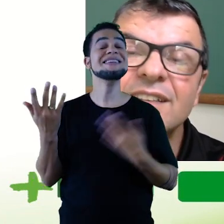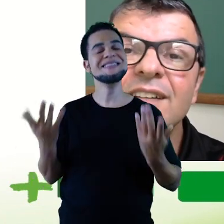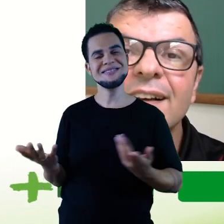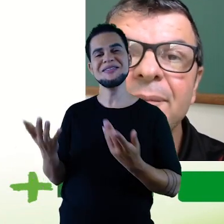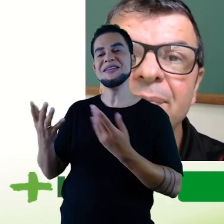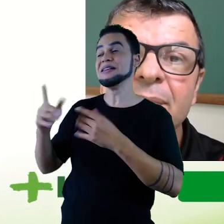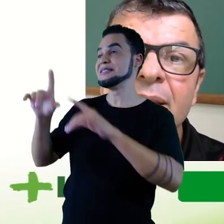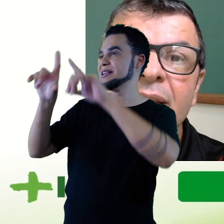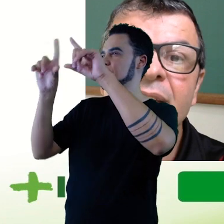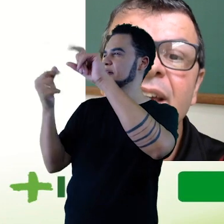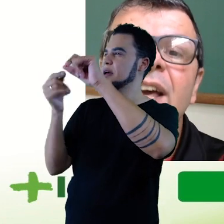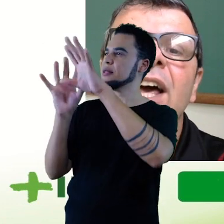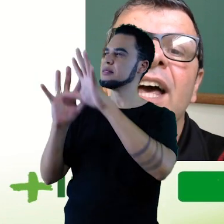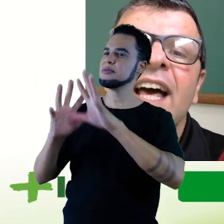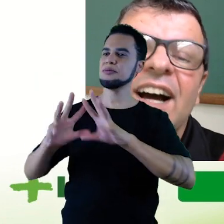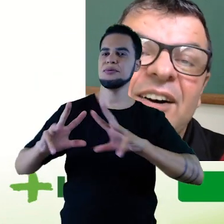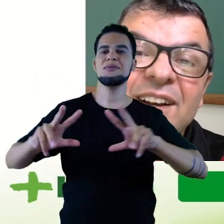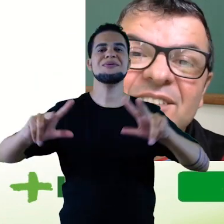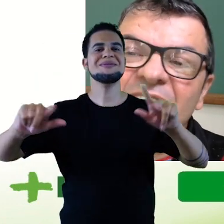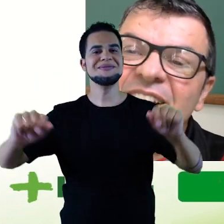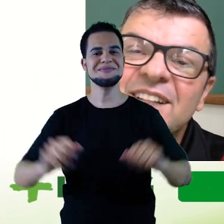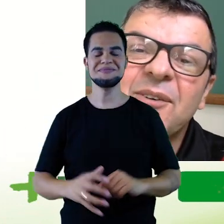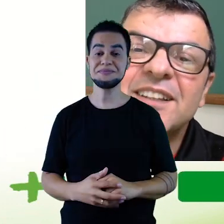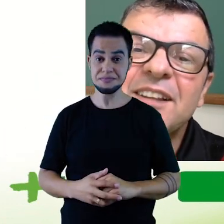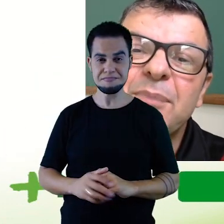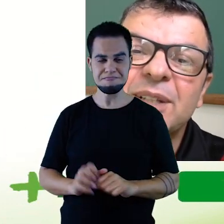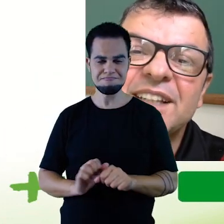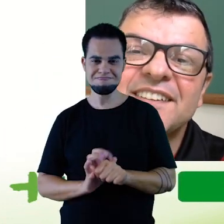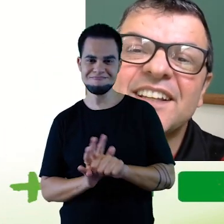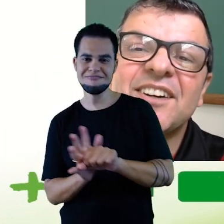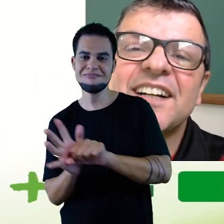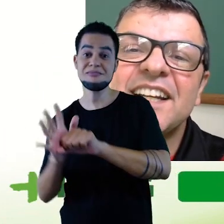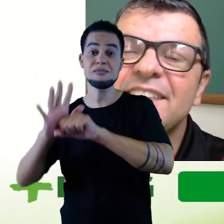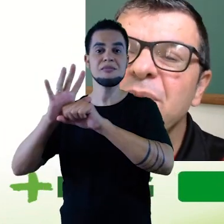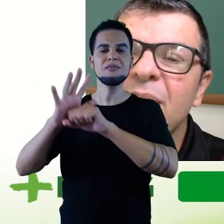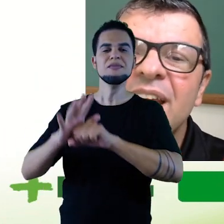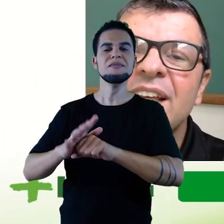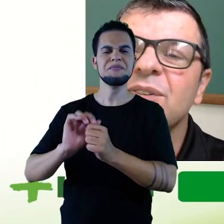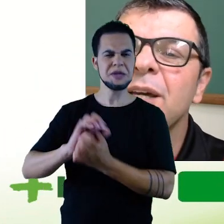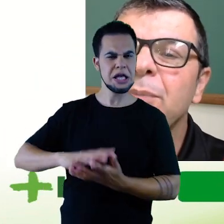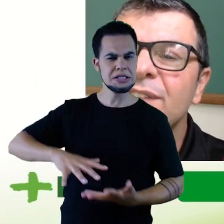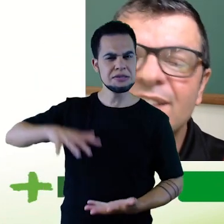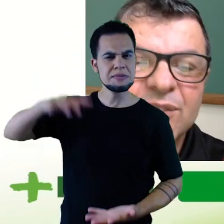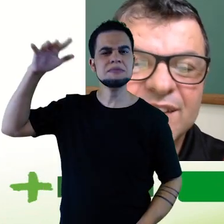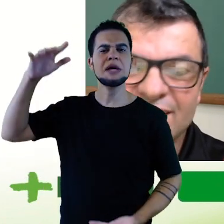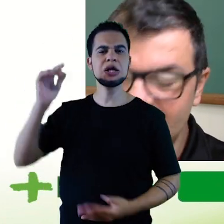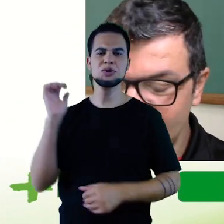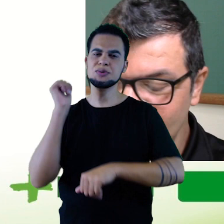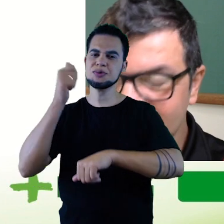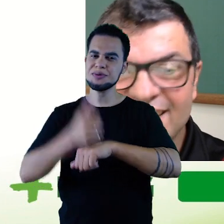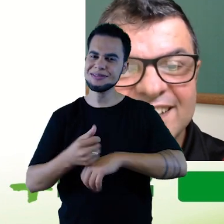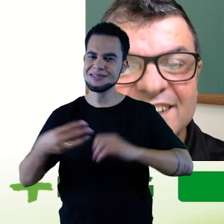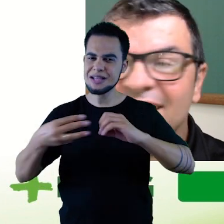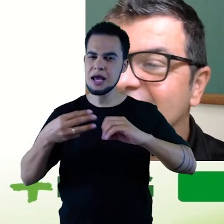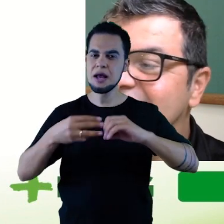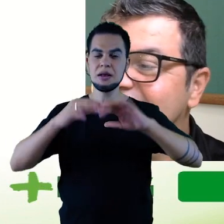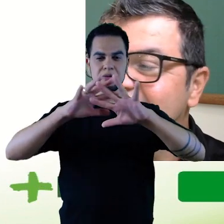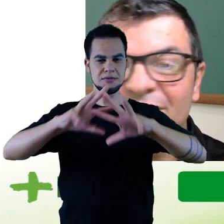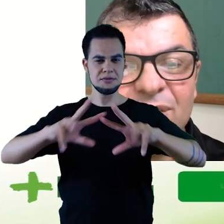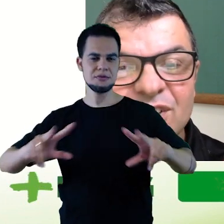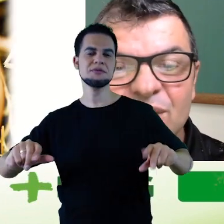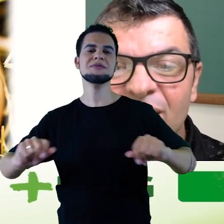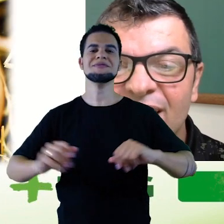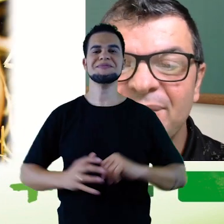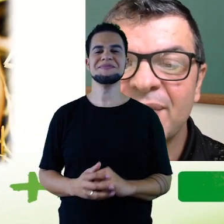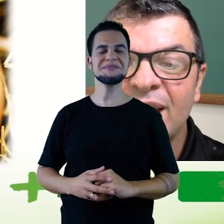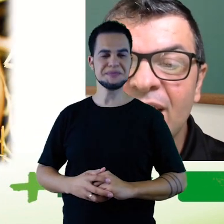vai cicatrizar. Olha só que quanta importância aqui, ó, crescimento, reposição de células, cicatrização.